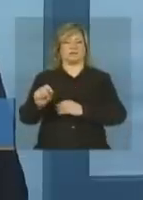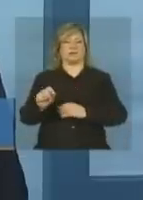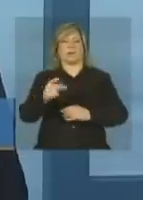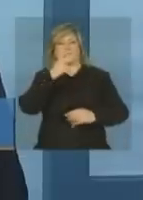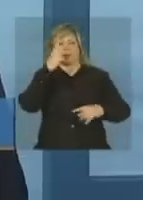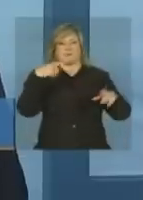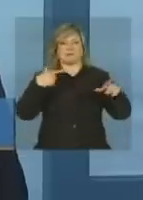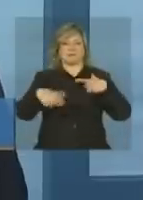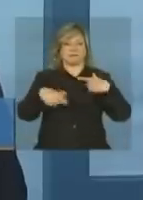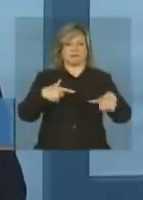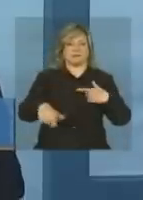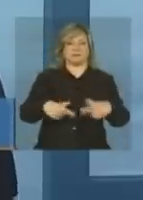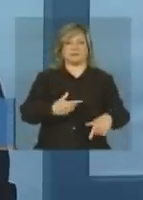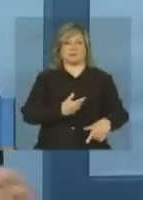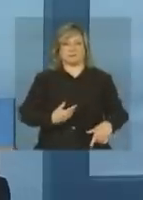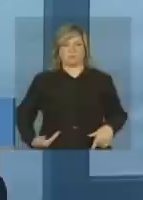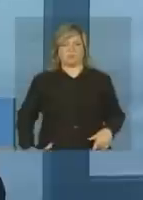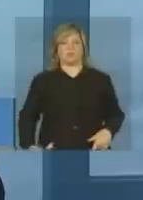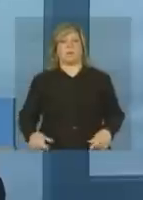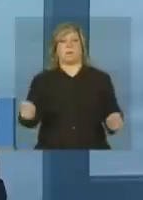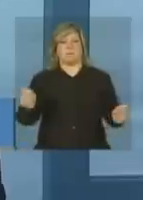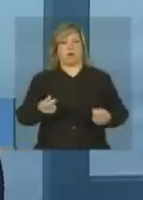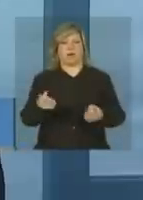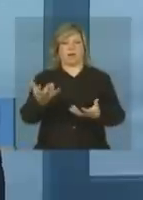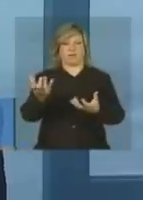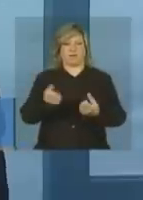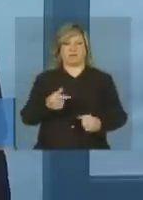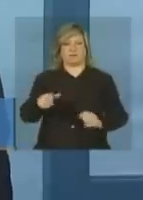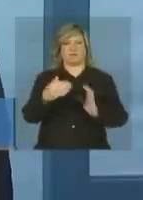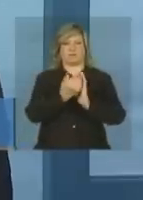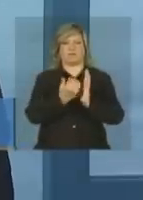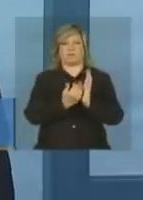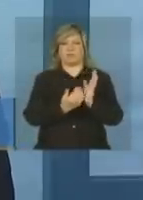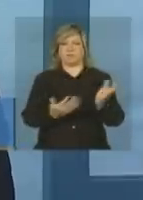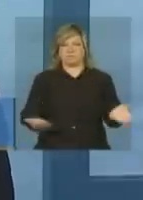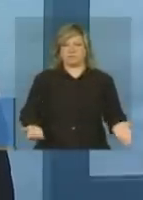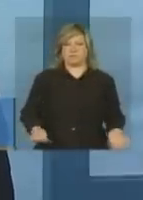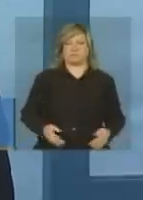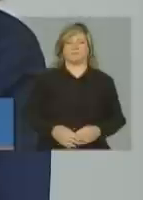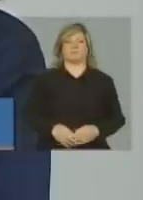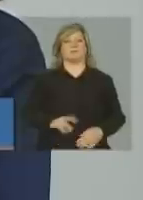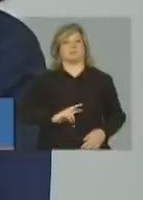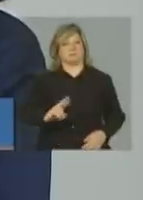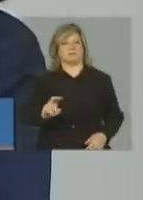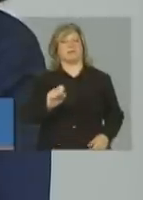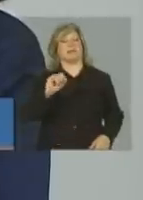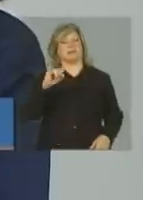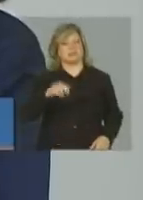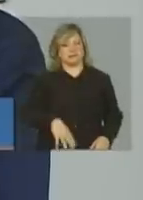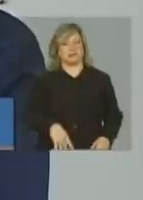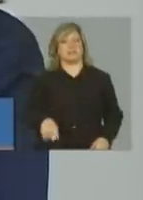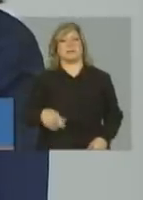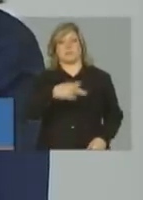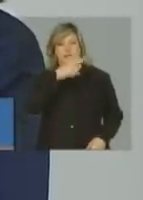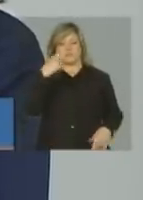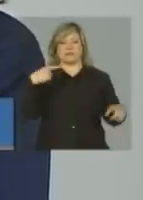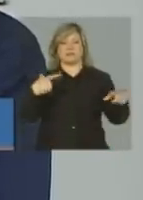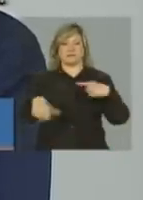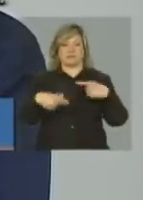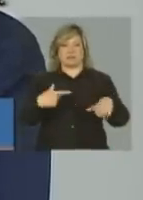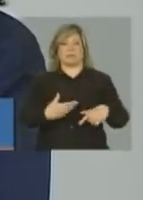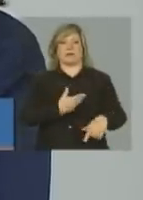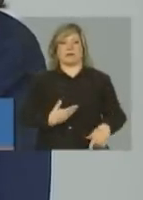Servidores públicos podem receber benefício do programa? Boa pergunta. Sim, servidores públicos podem